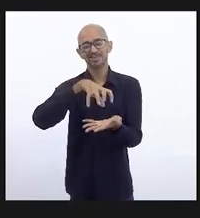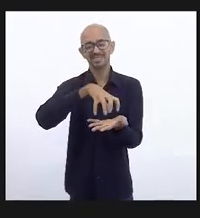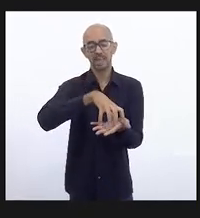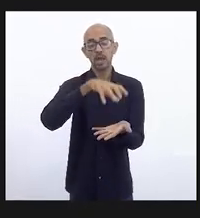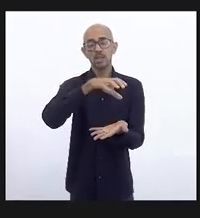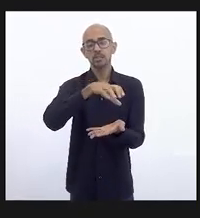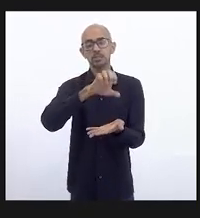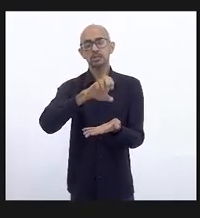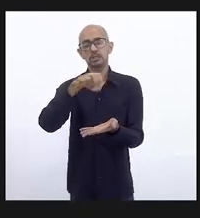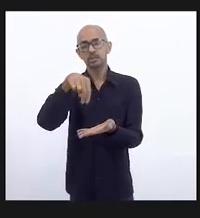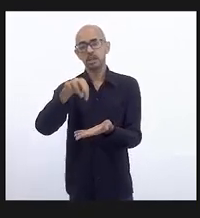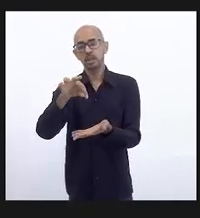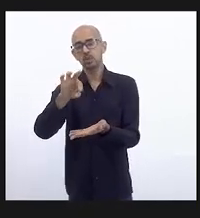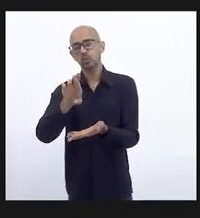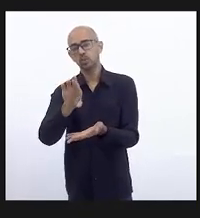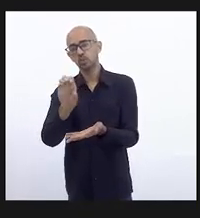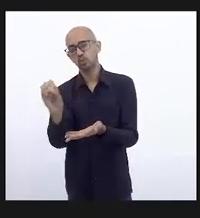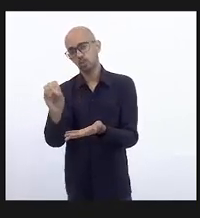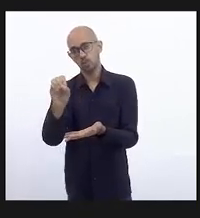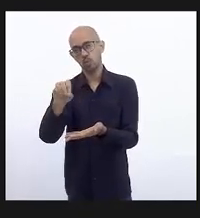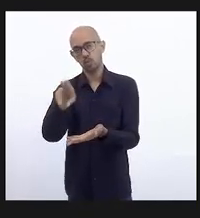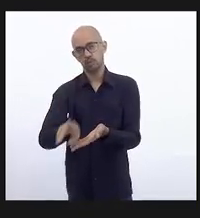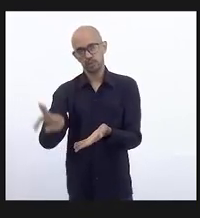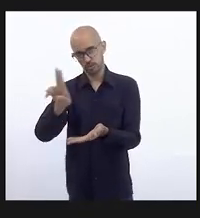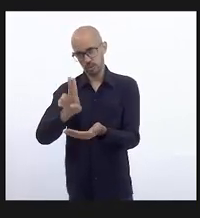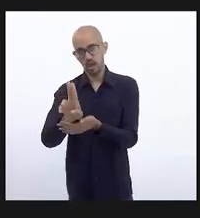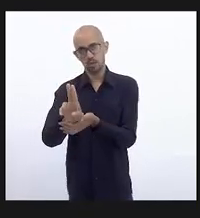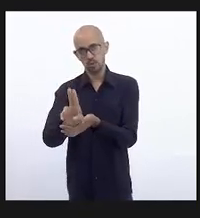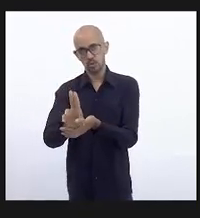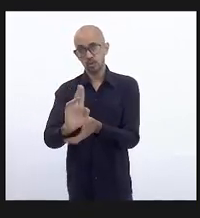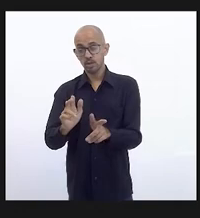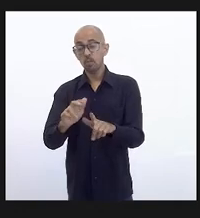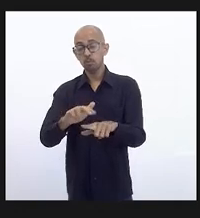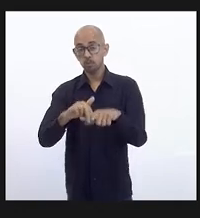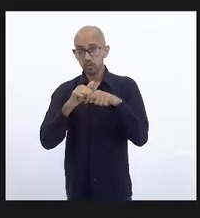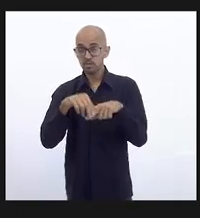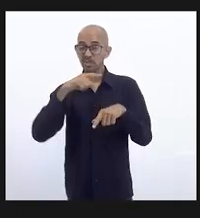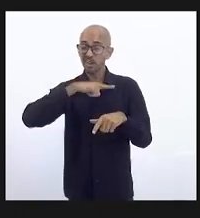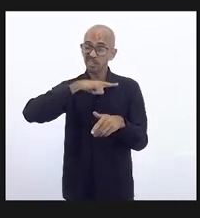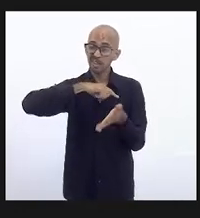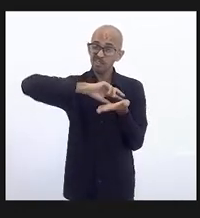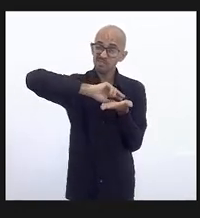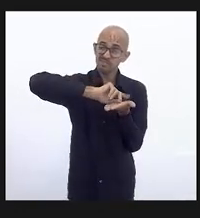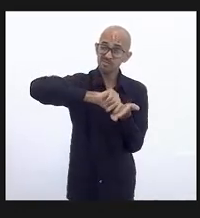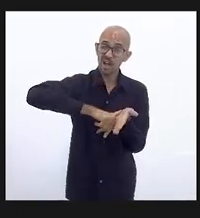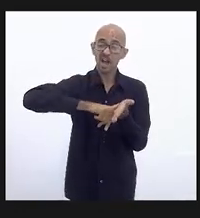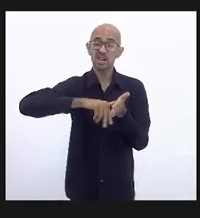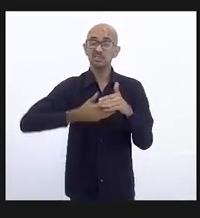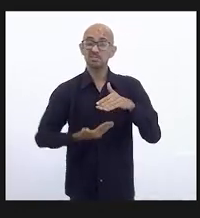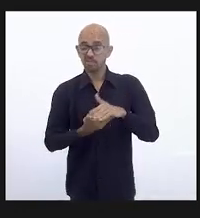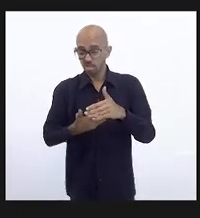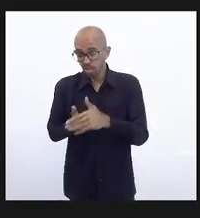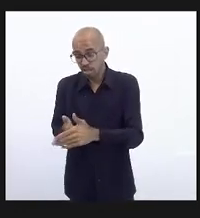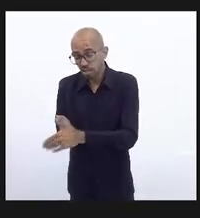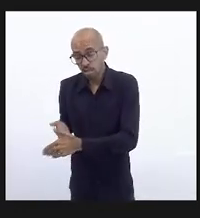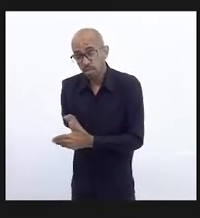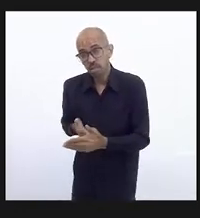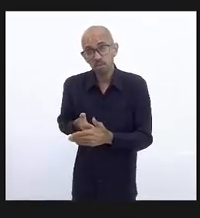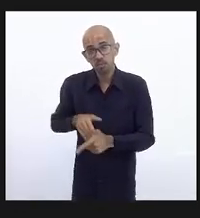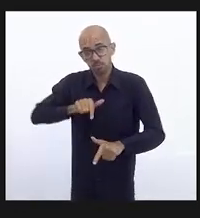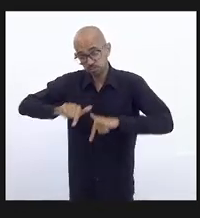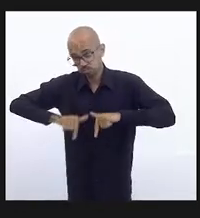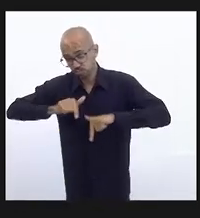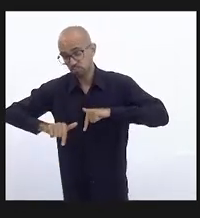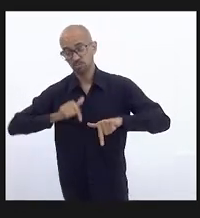é por isso, o tempo inteiro contida com uma série de limitações à sua atuação, não só por ser um